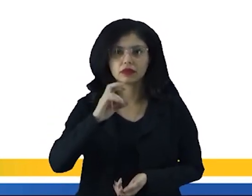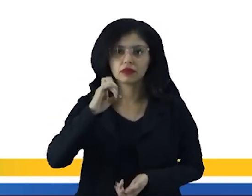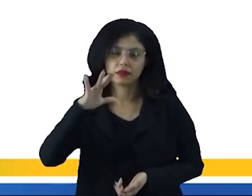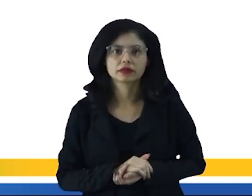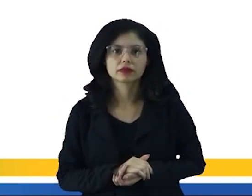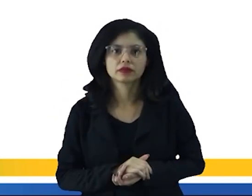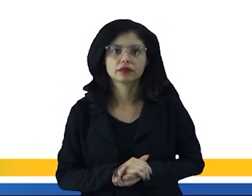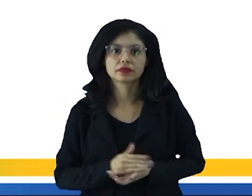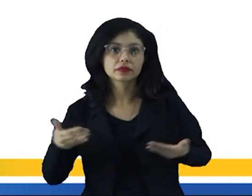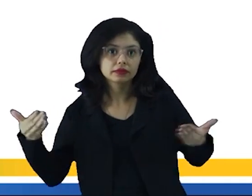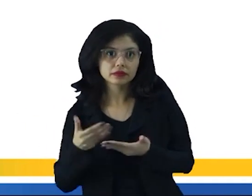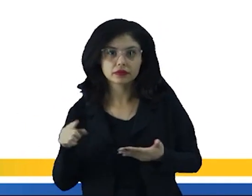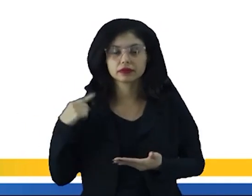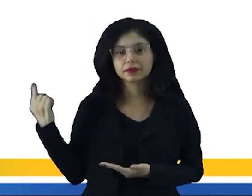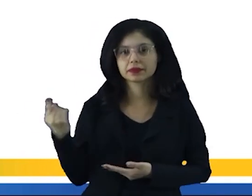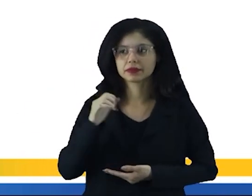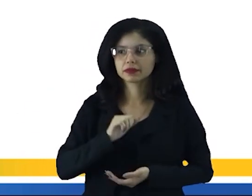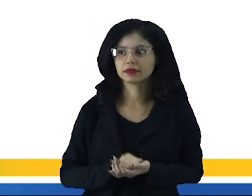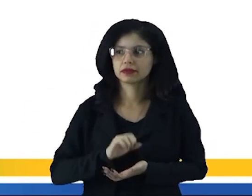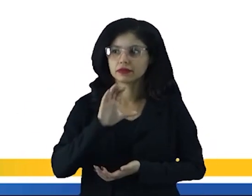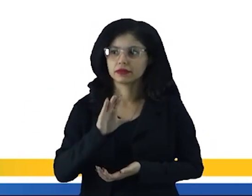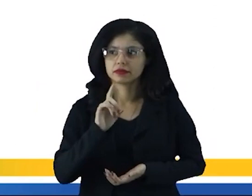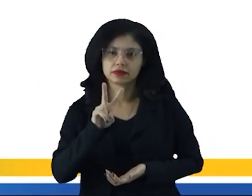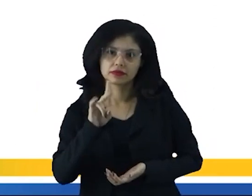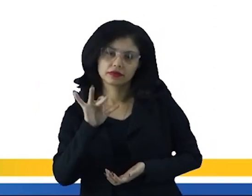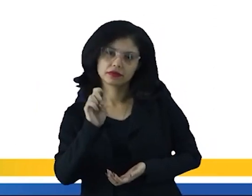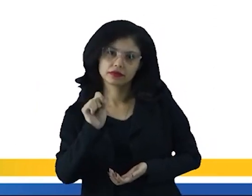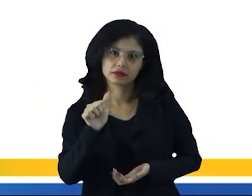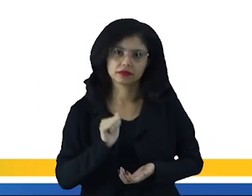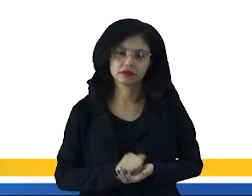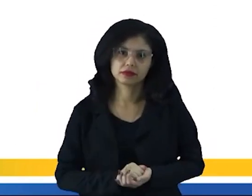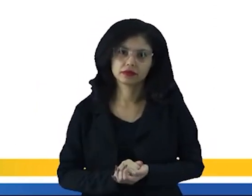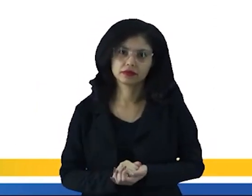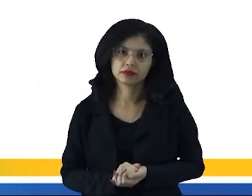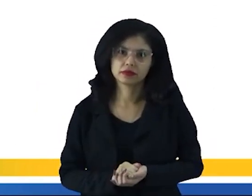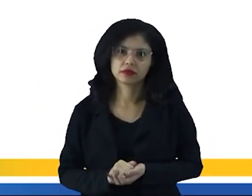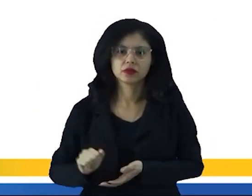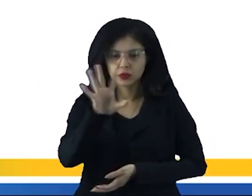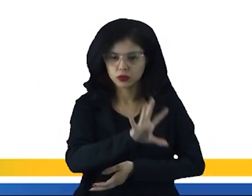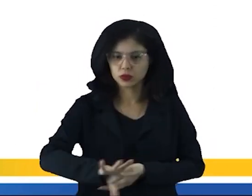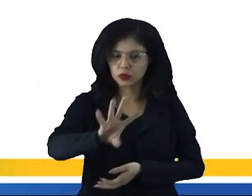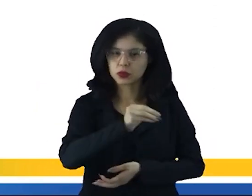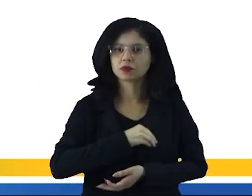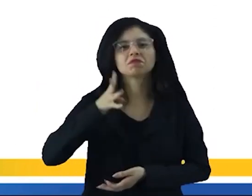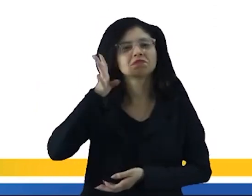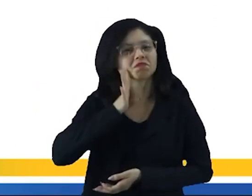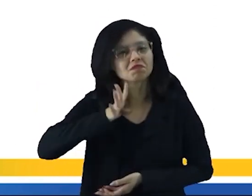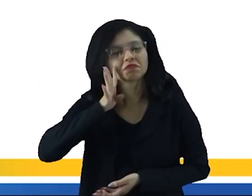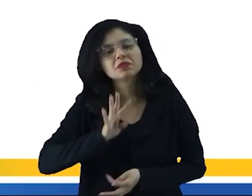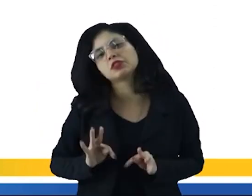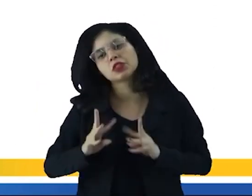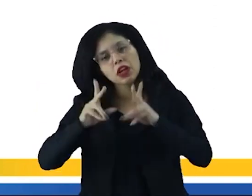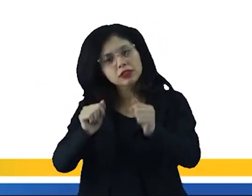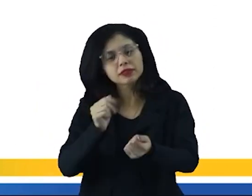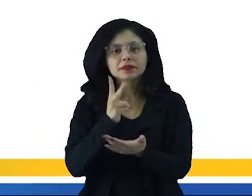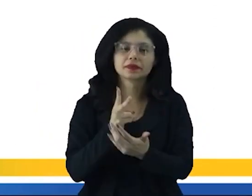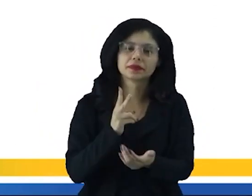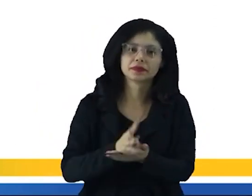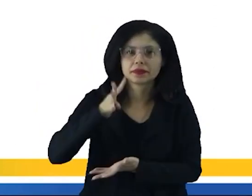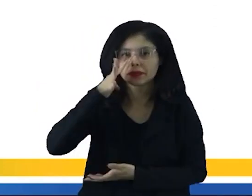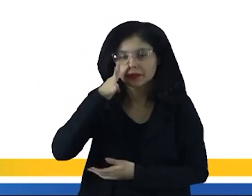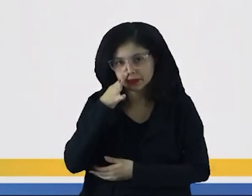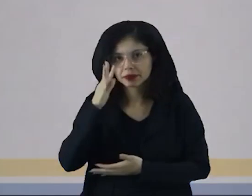do Atacama. Agora, as savanas, um bioma que é bastante interessante, porque todas as vezes que